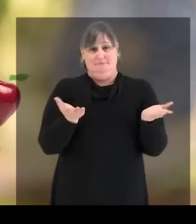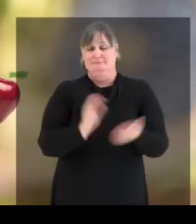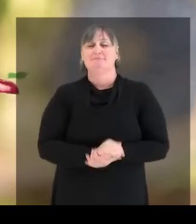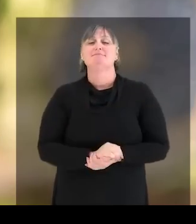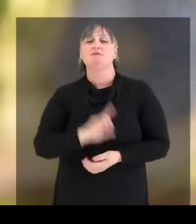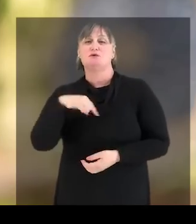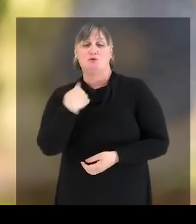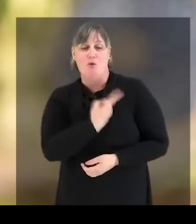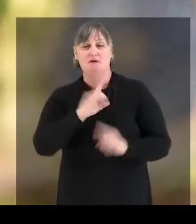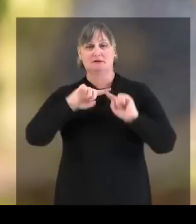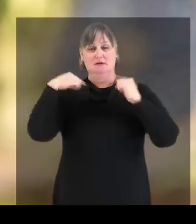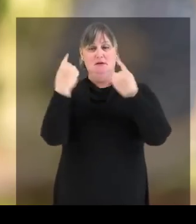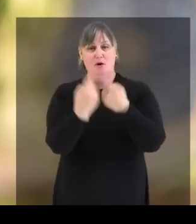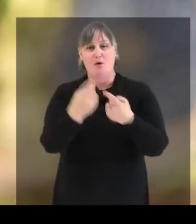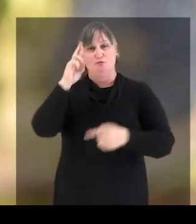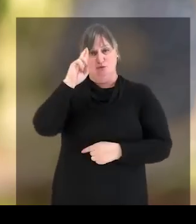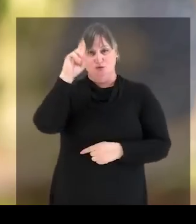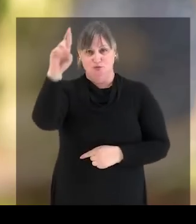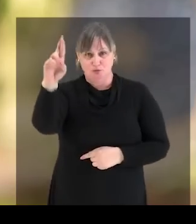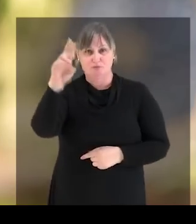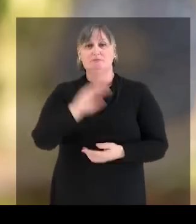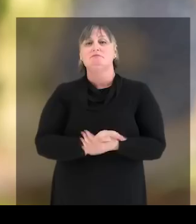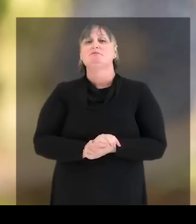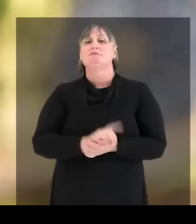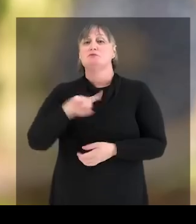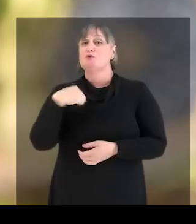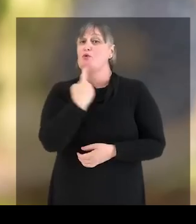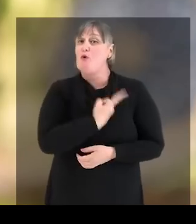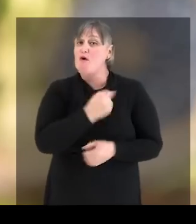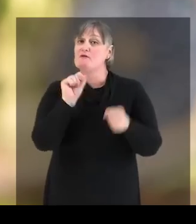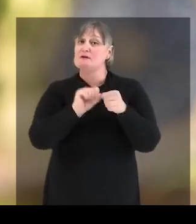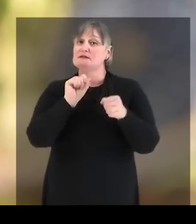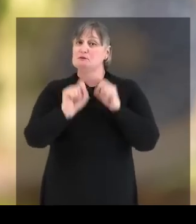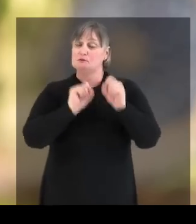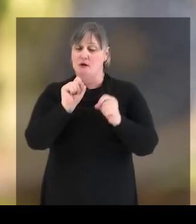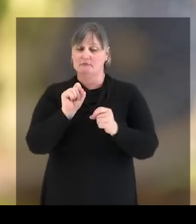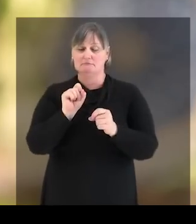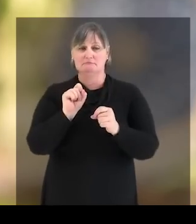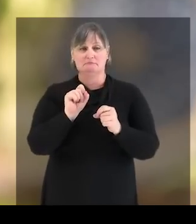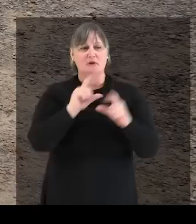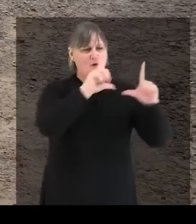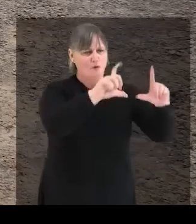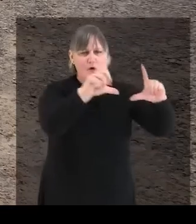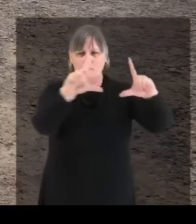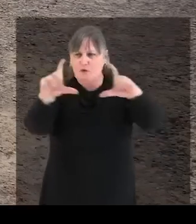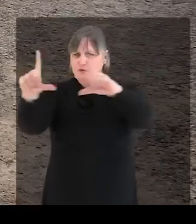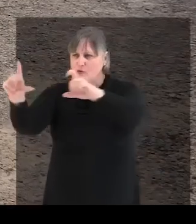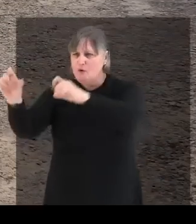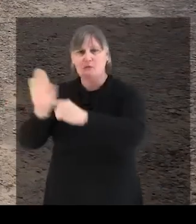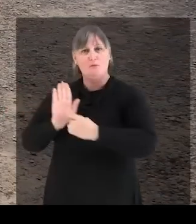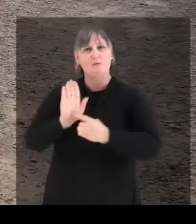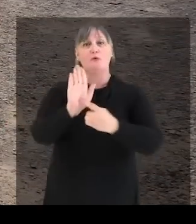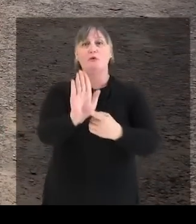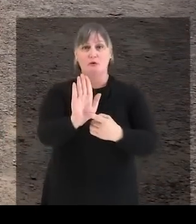uma reunião com os gestores, né, onde nós fizemos uma exposição desse registro fotográfico